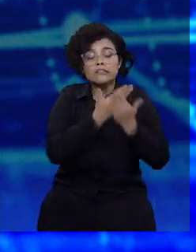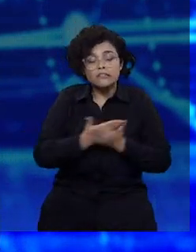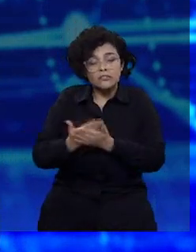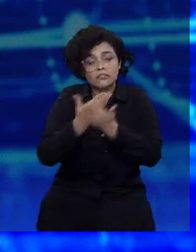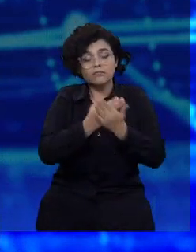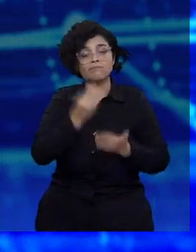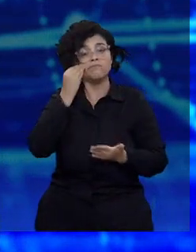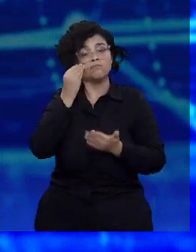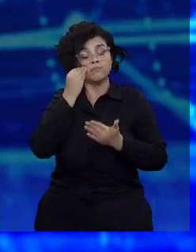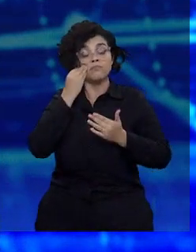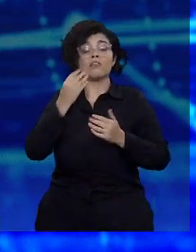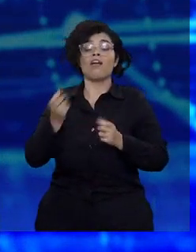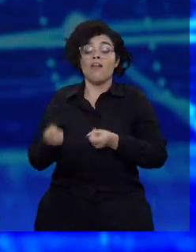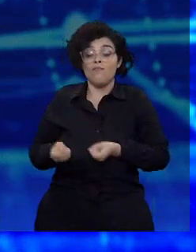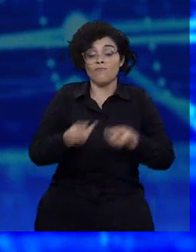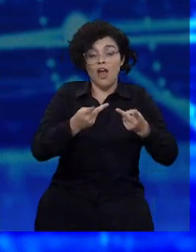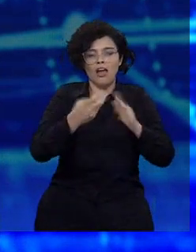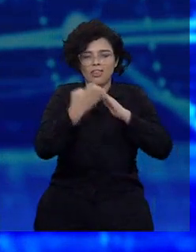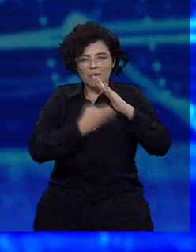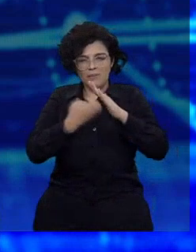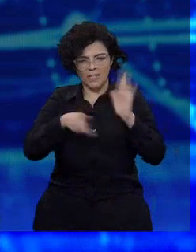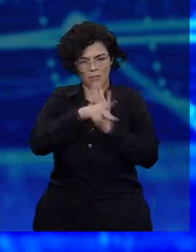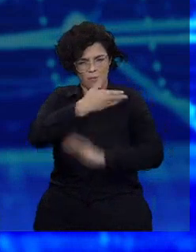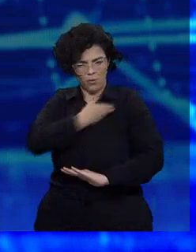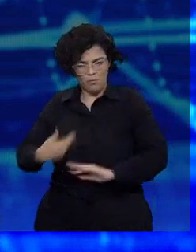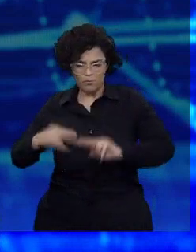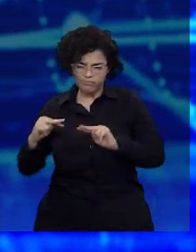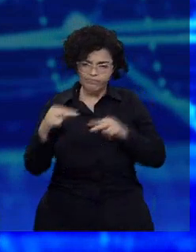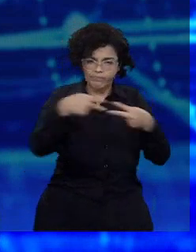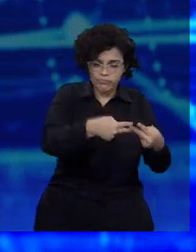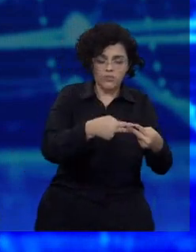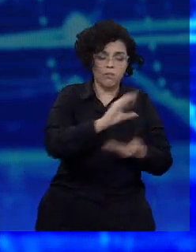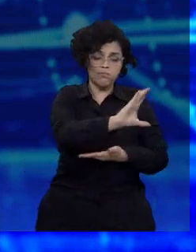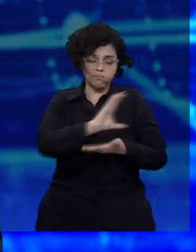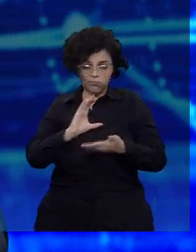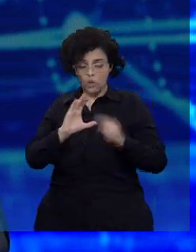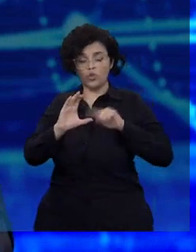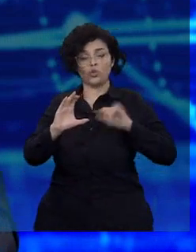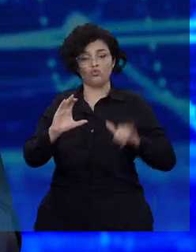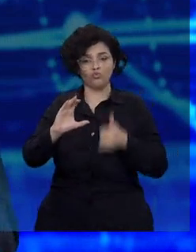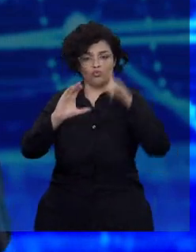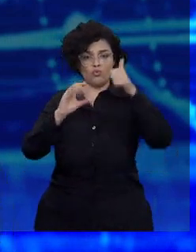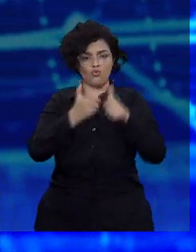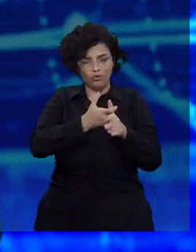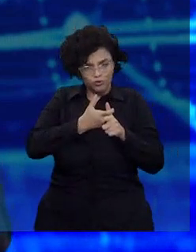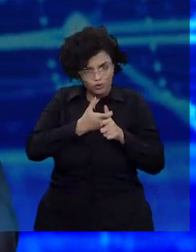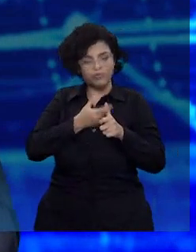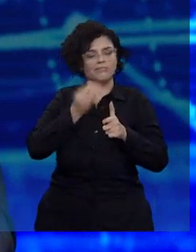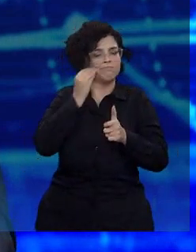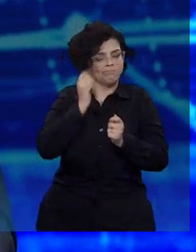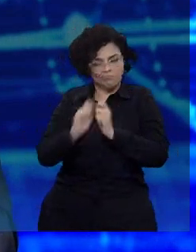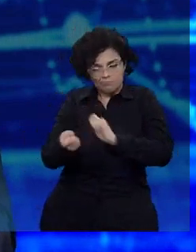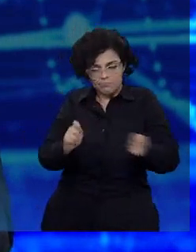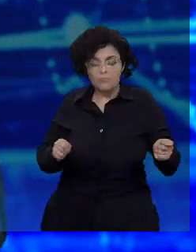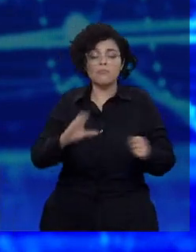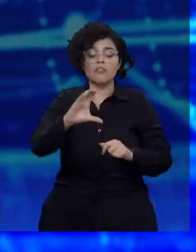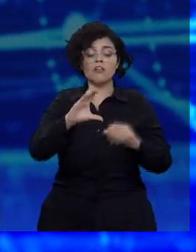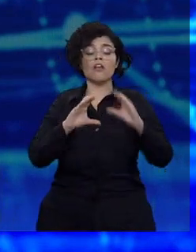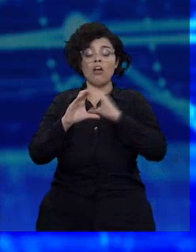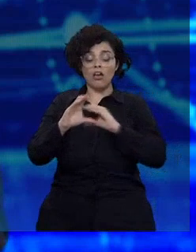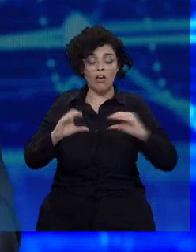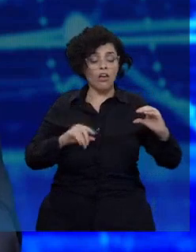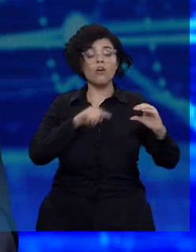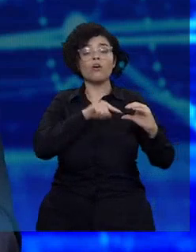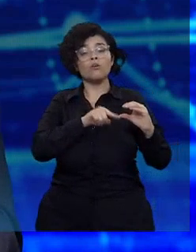se privatizar alguma coisa uma parte obviamente para pagar juros da dívida e a outra parte irá para